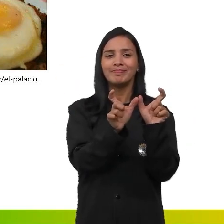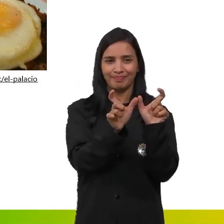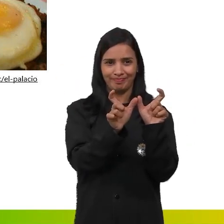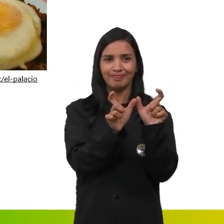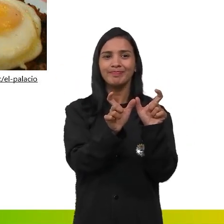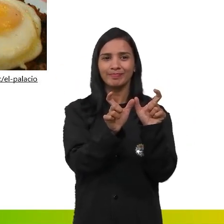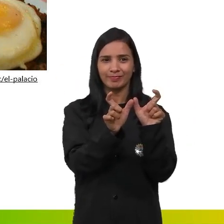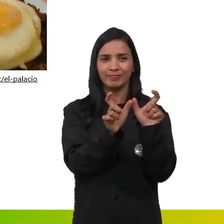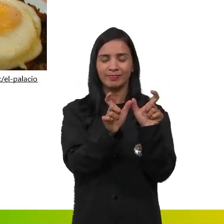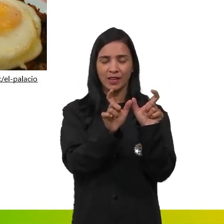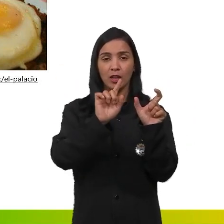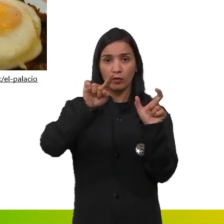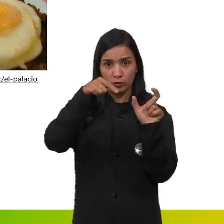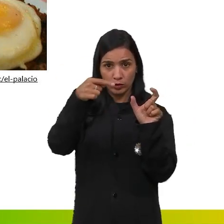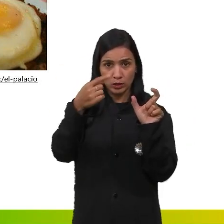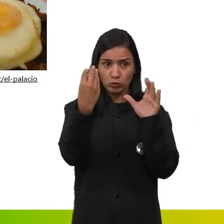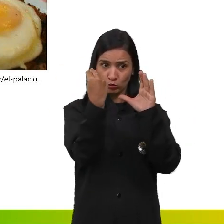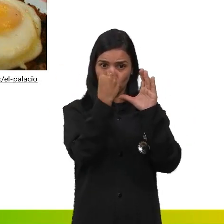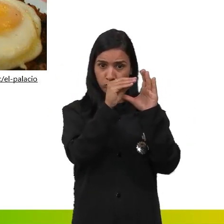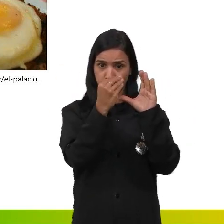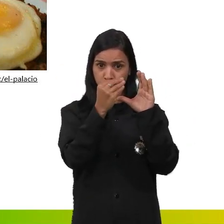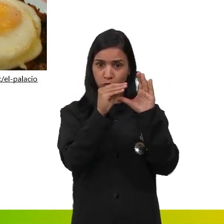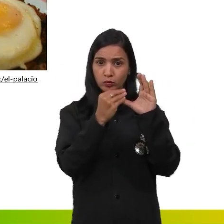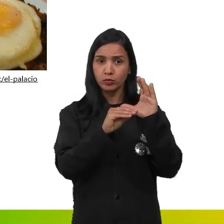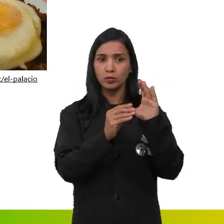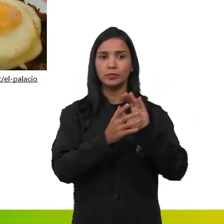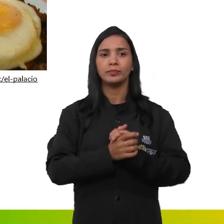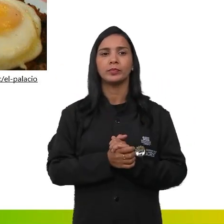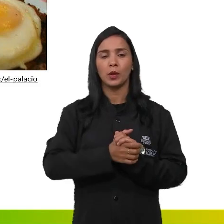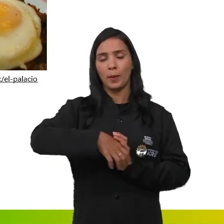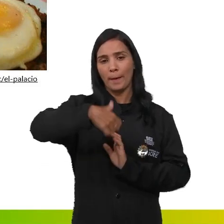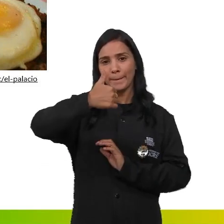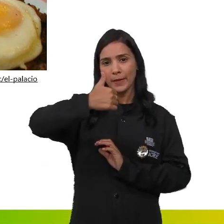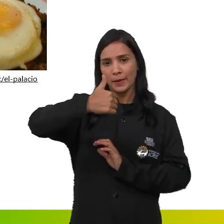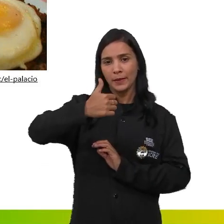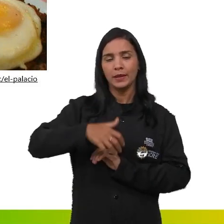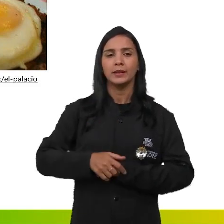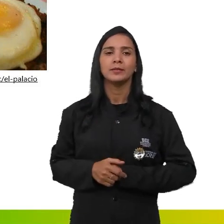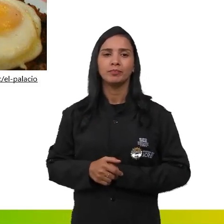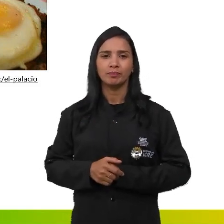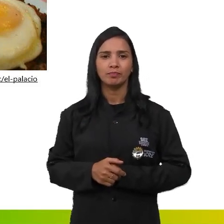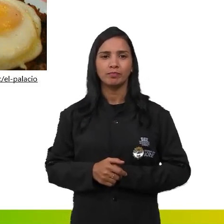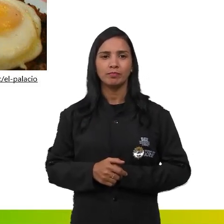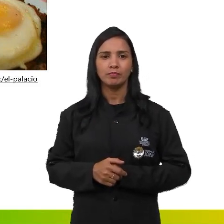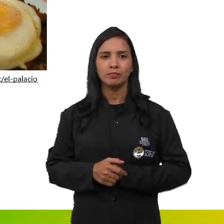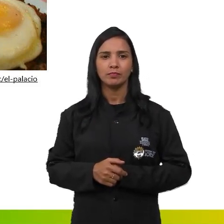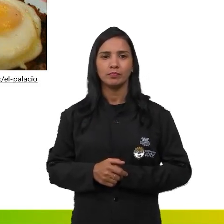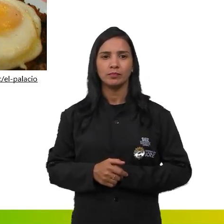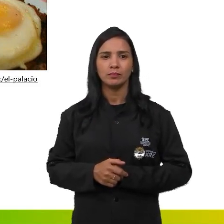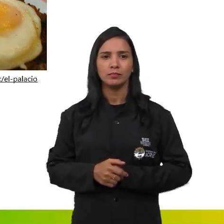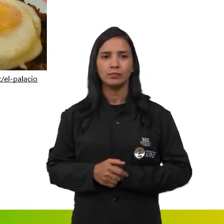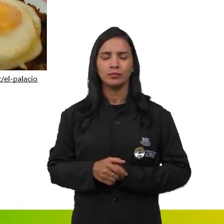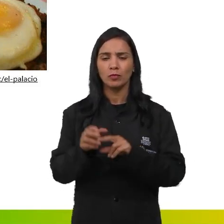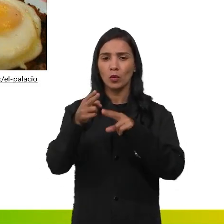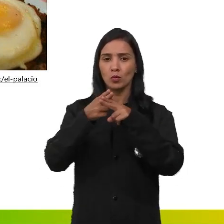observar, e vocês vão completar, tudo bem? A primeira nós temos eggs do you